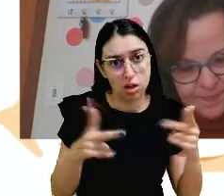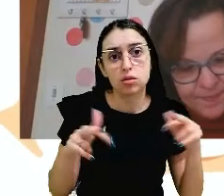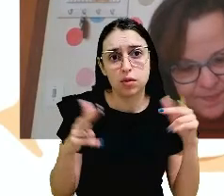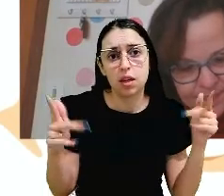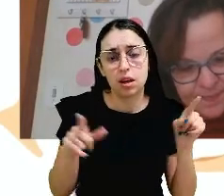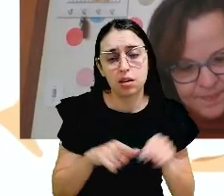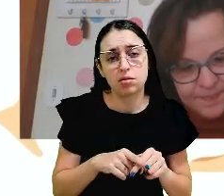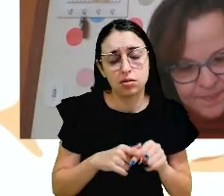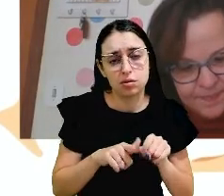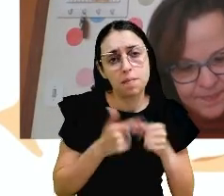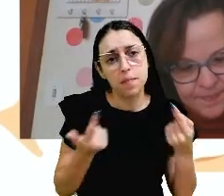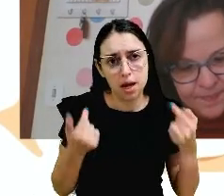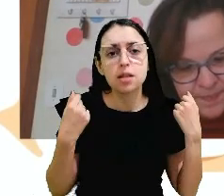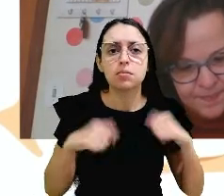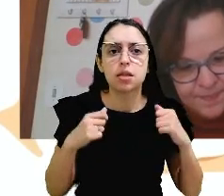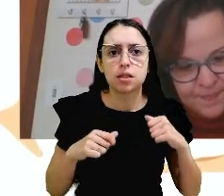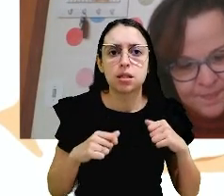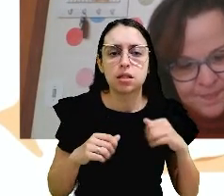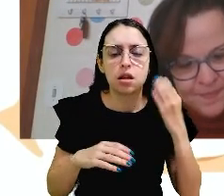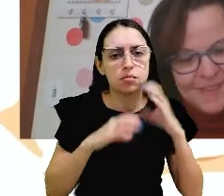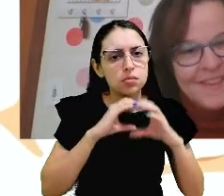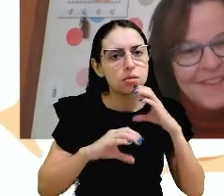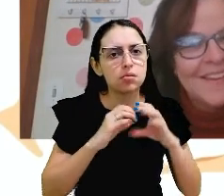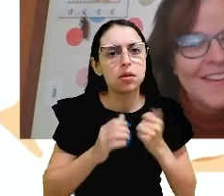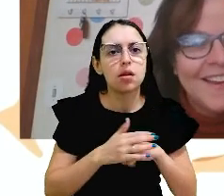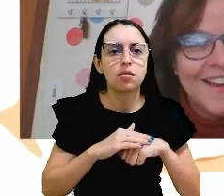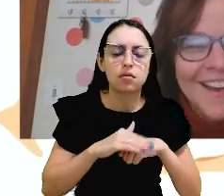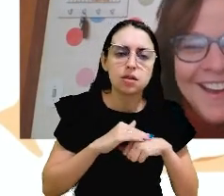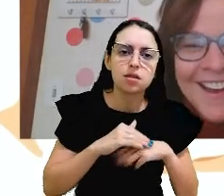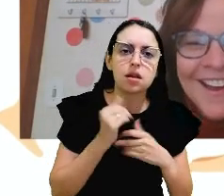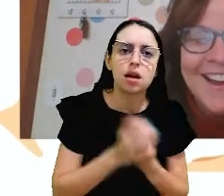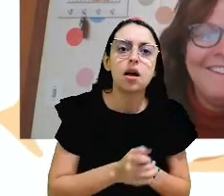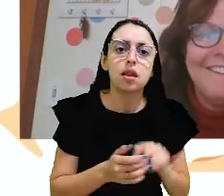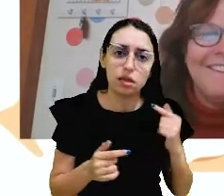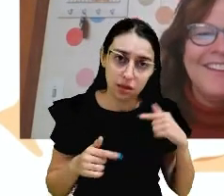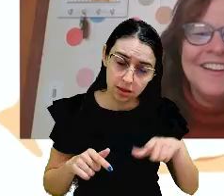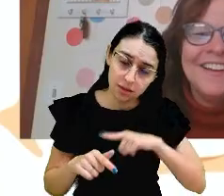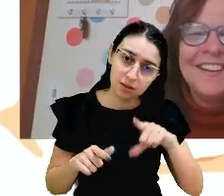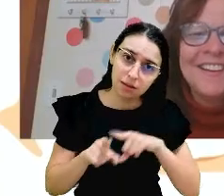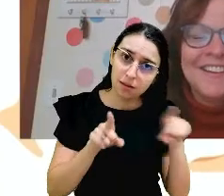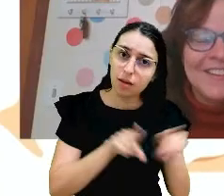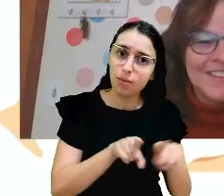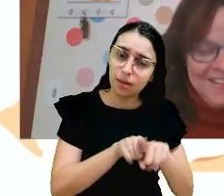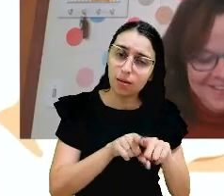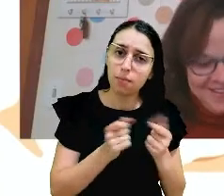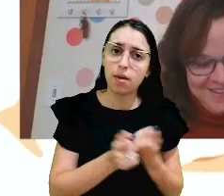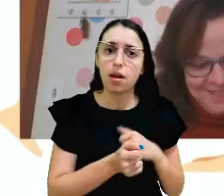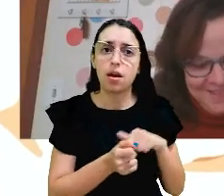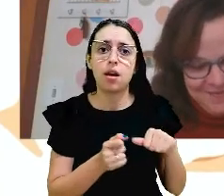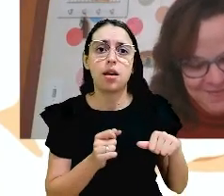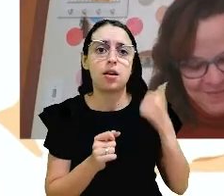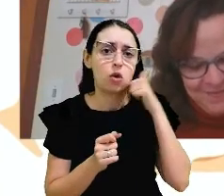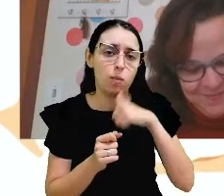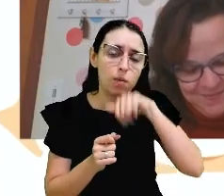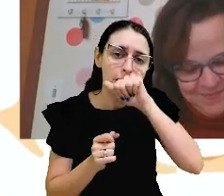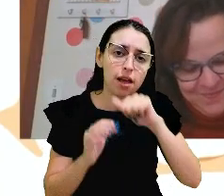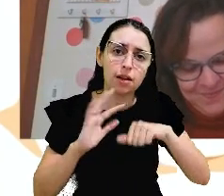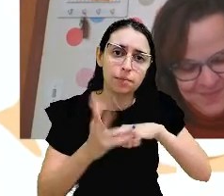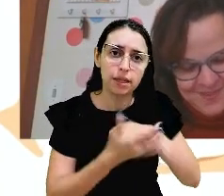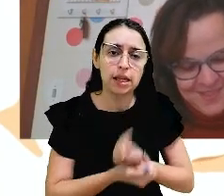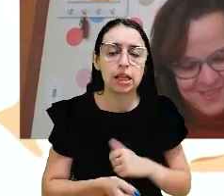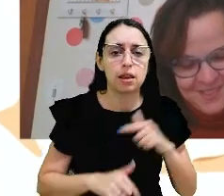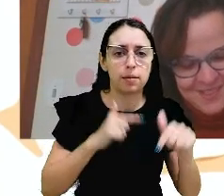E também vou dizer que eu sou uma mãe pandêmica, então eu estou em casa, trabalhando em casa, com crianças em casa, né, que não foram para a